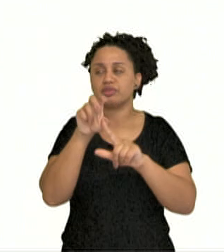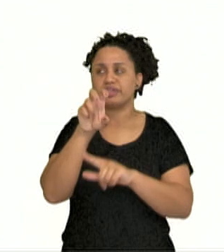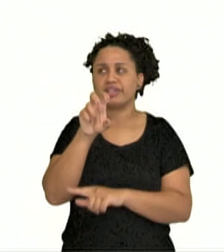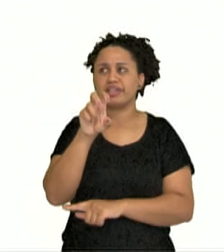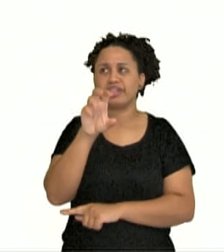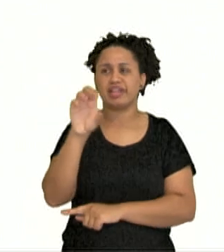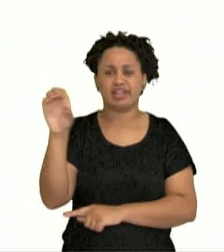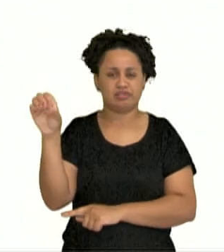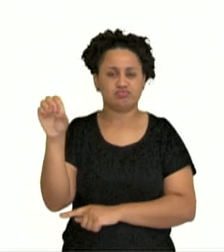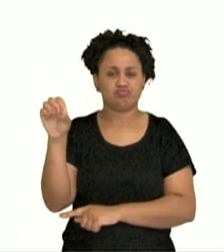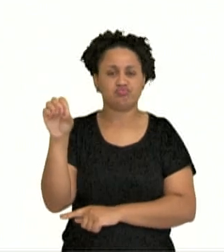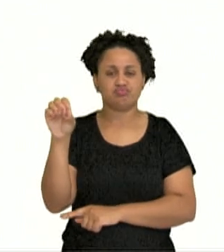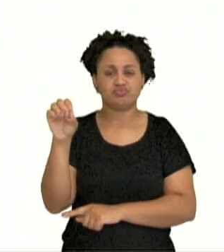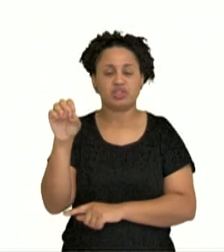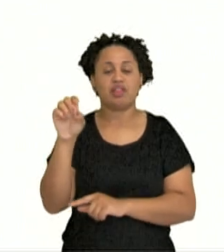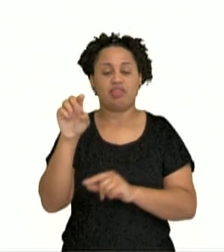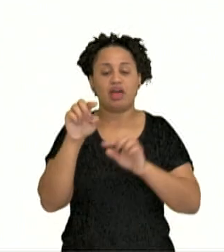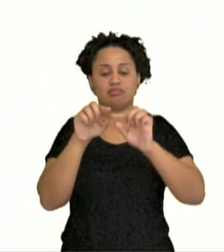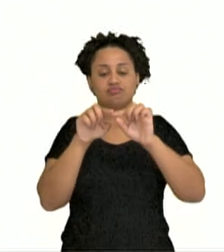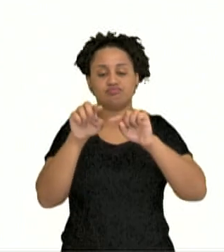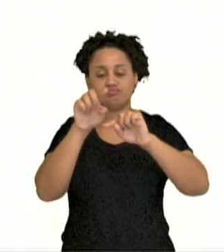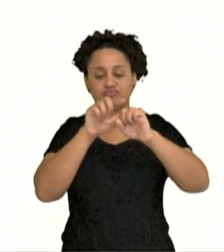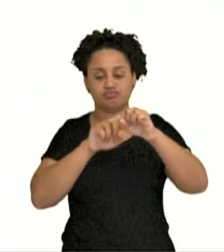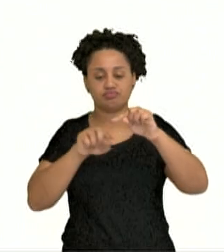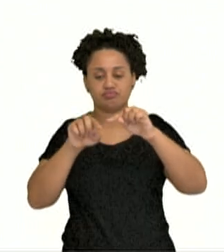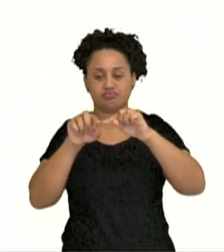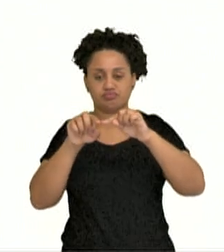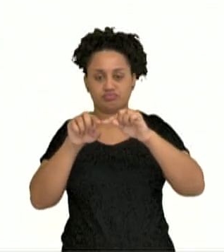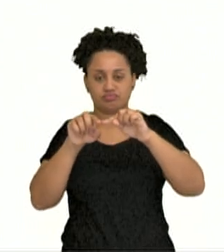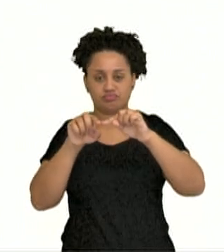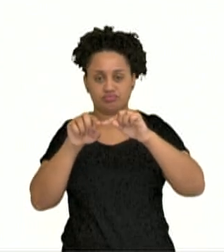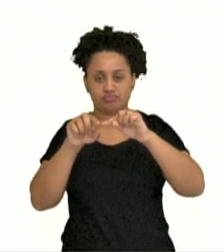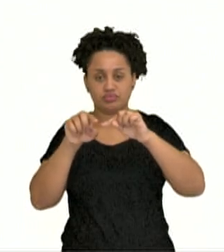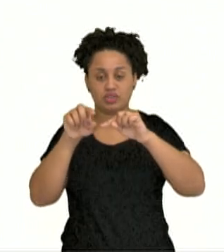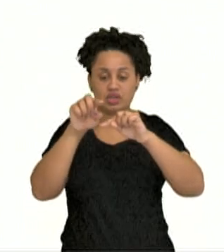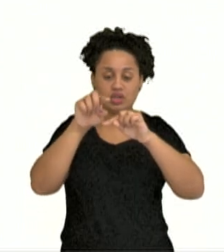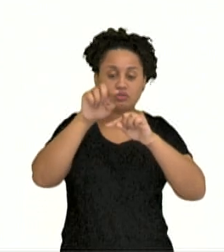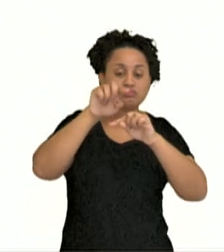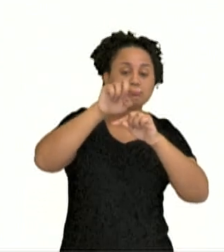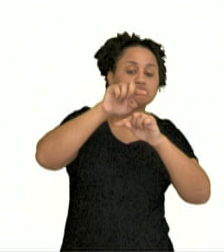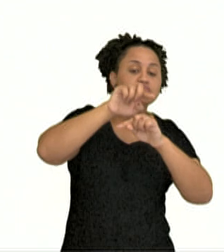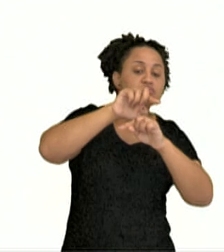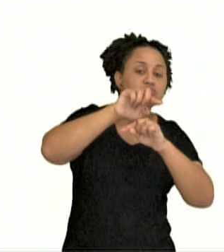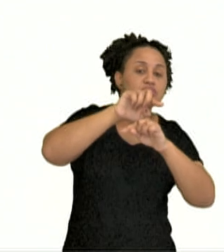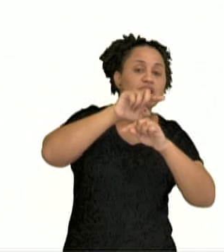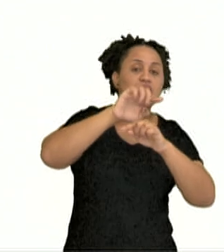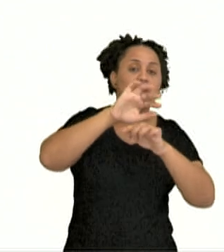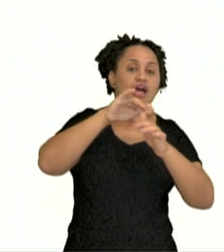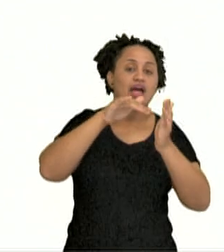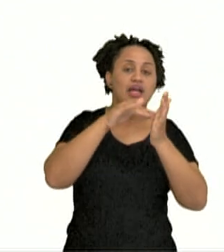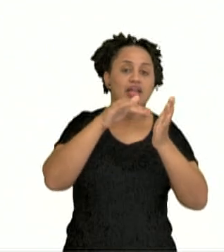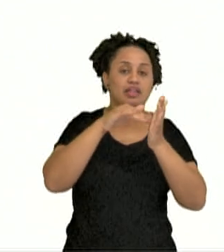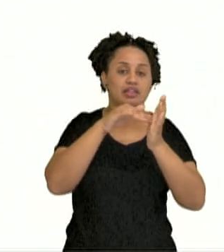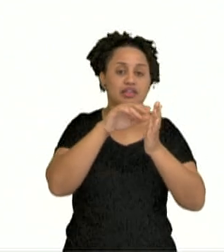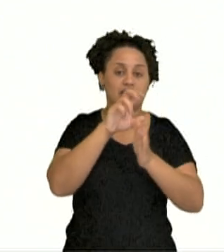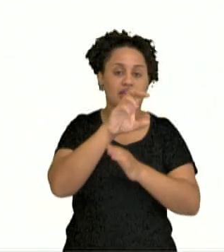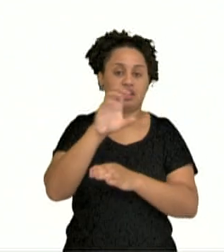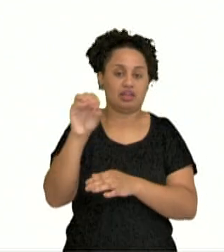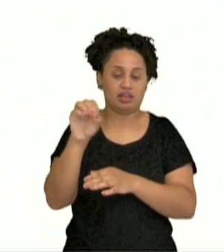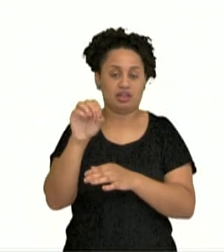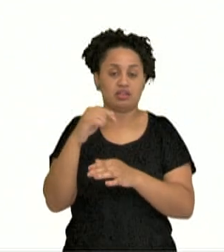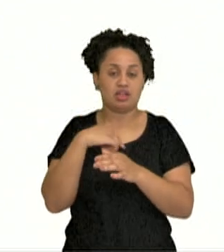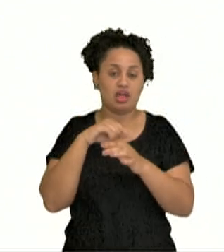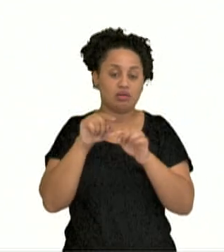500 graus, dá uma volta. E o que sobra para chegar no 500 é o nosso ângulo na